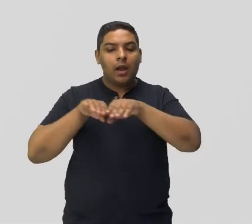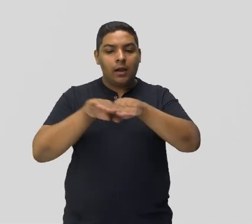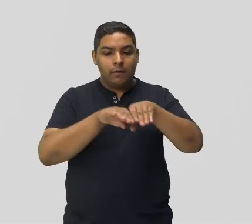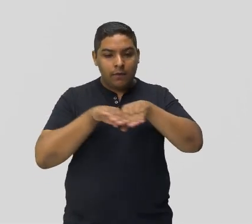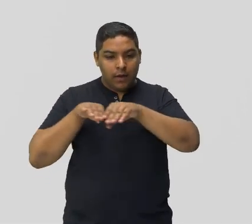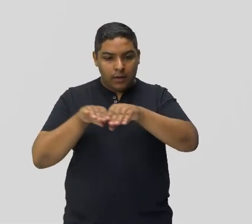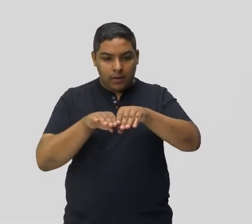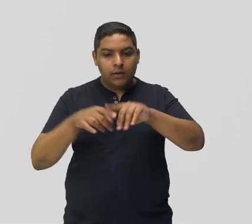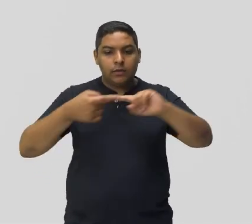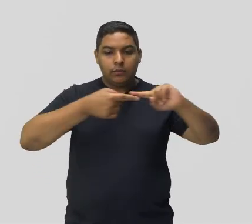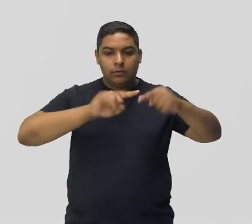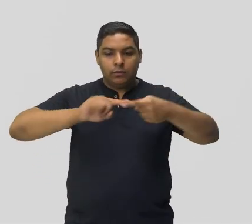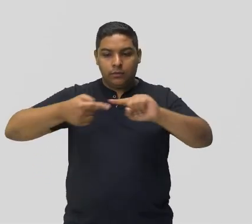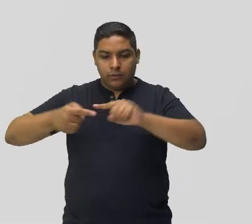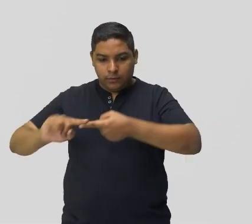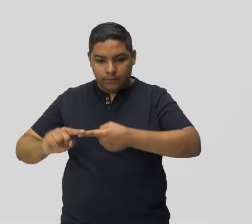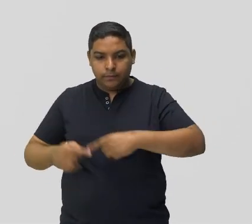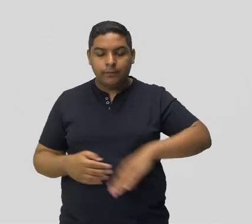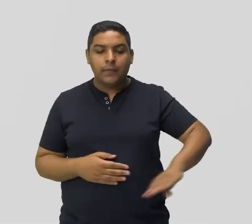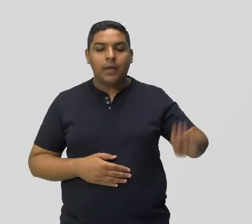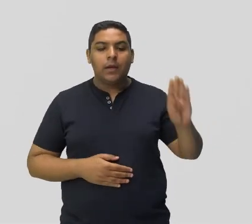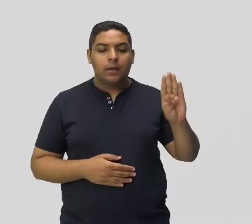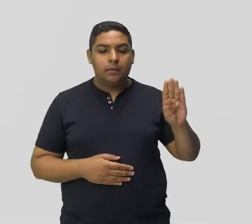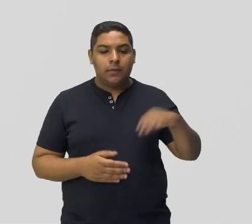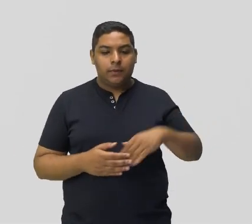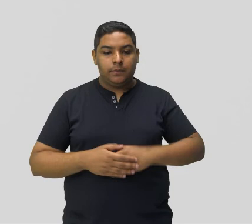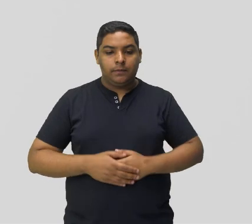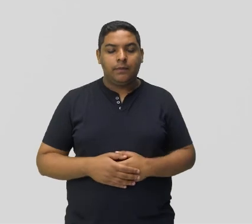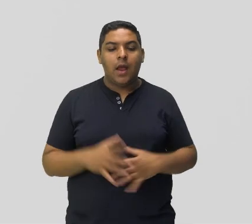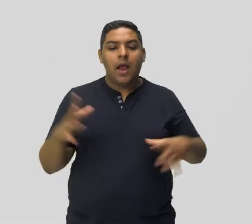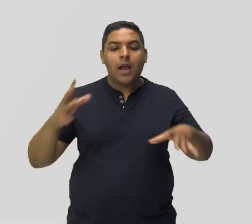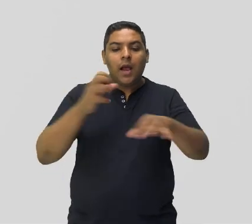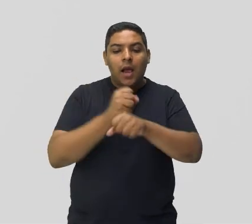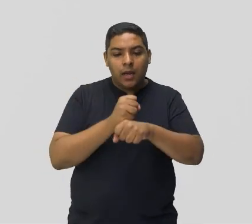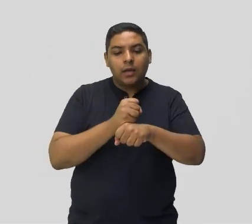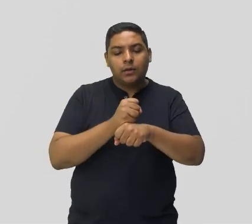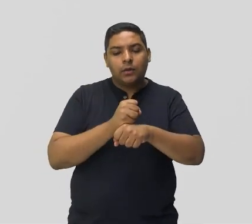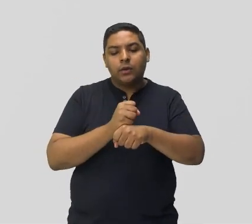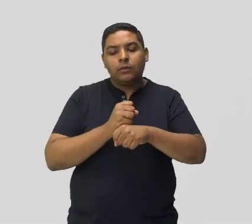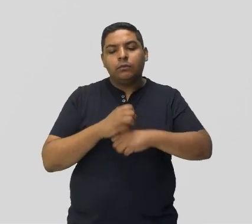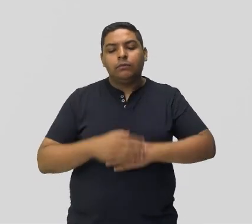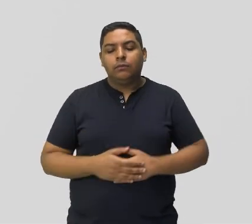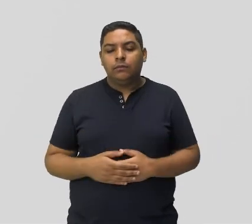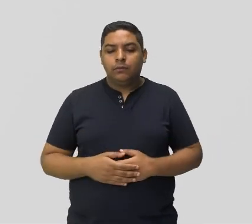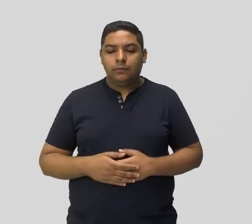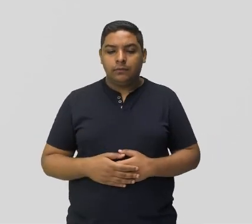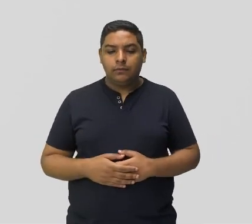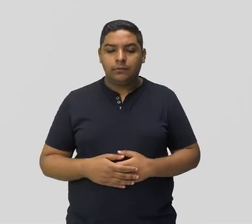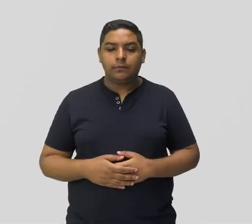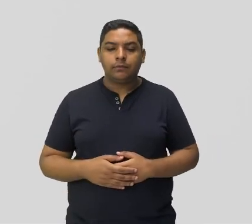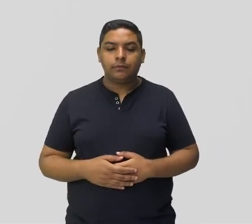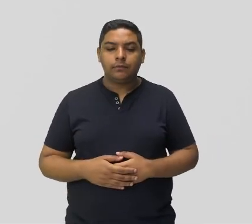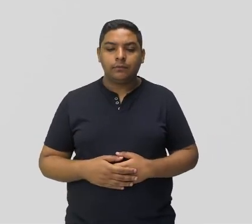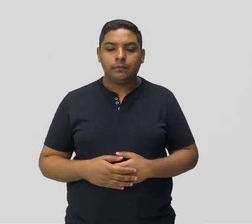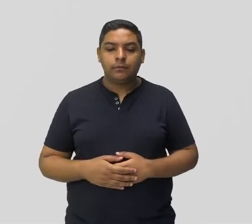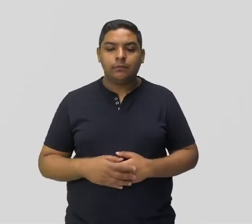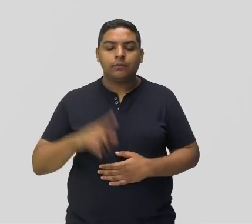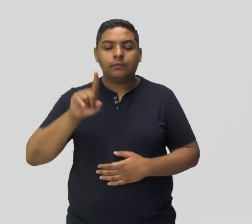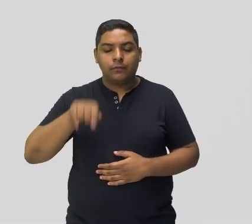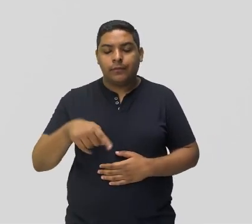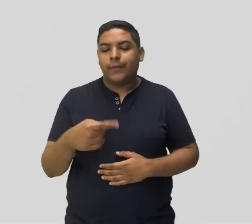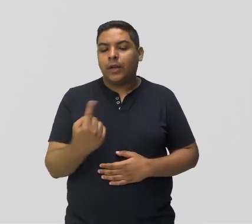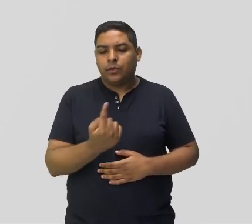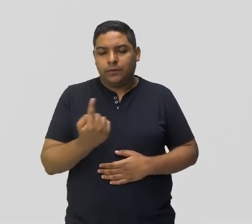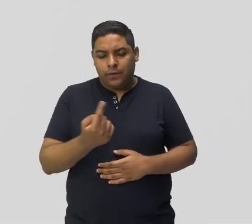B, ele quer a carga total acumulada. Carga total acumulada é igual às cargas individuais, é constante,